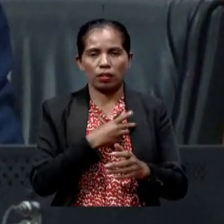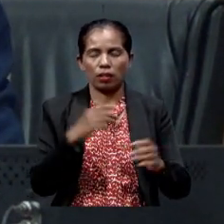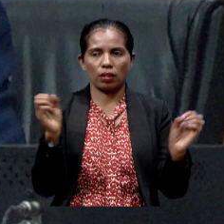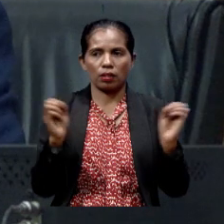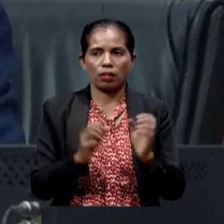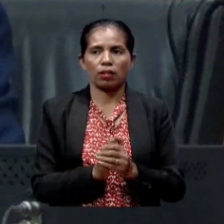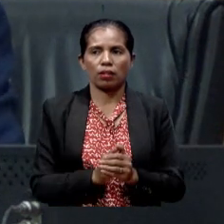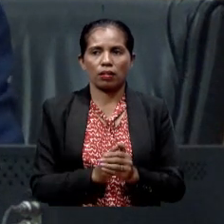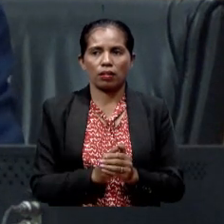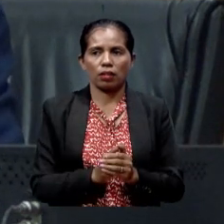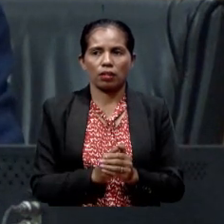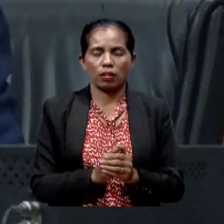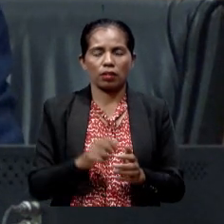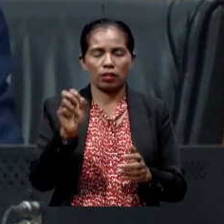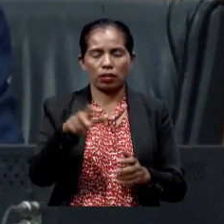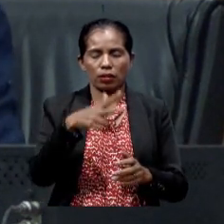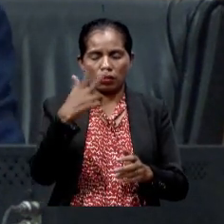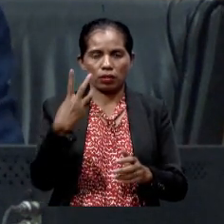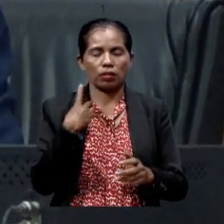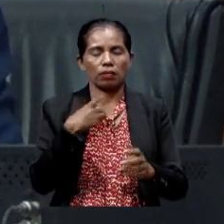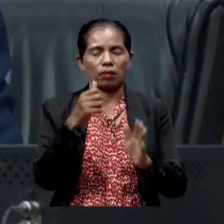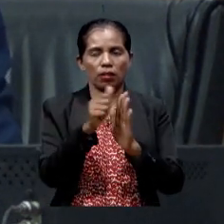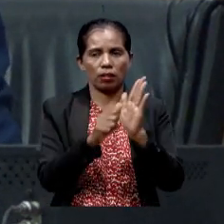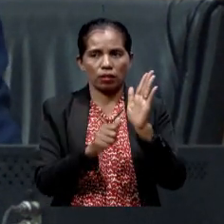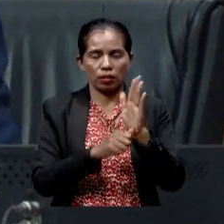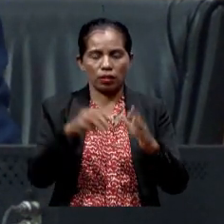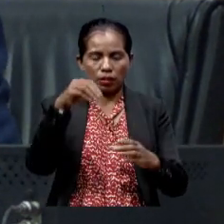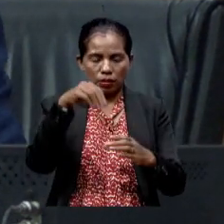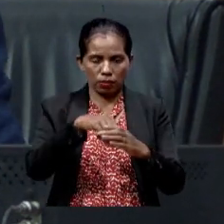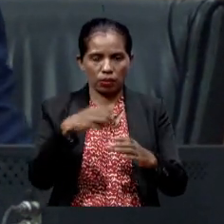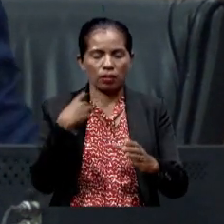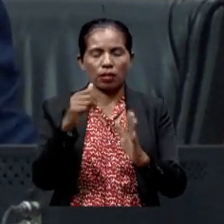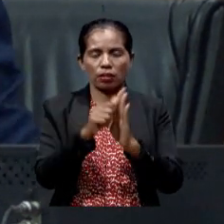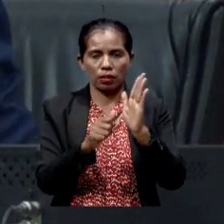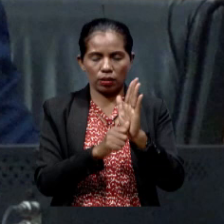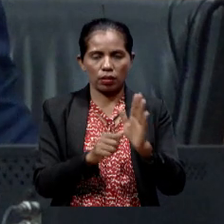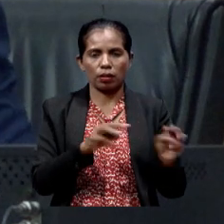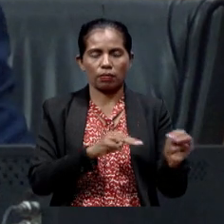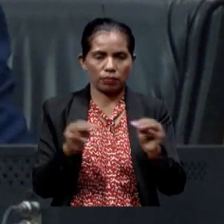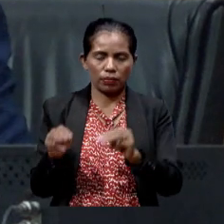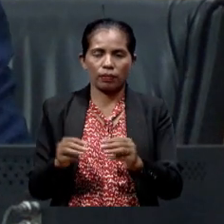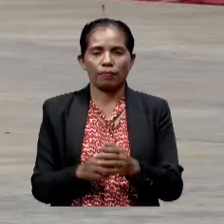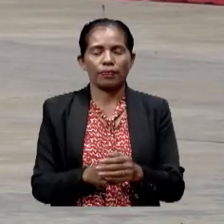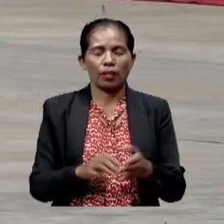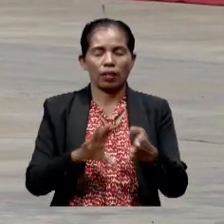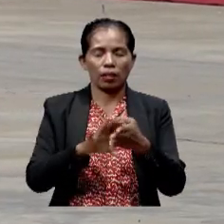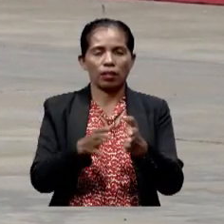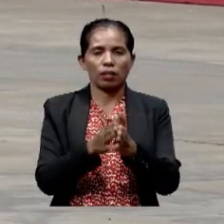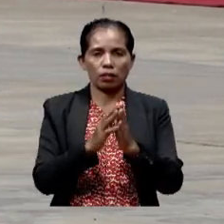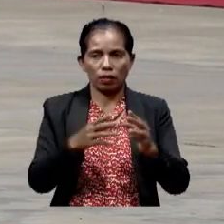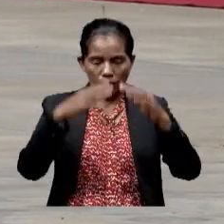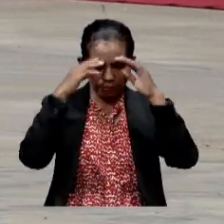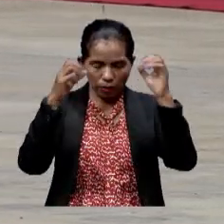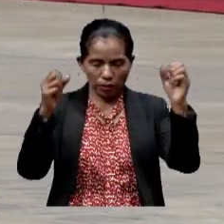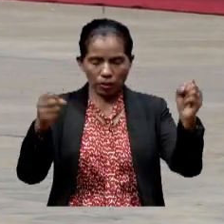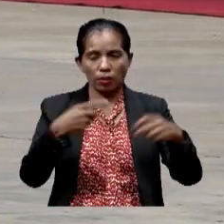mais tarde, dia 13, tem que resolver outra agenda. Inclui a agenda de agora, onde está dia. Pedido de deslocação, Presidente da